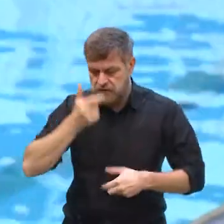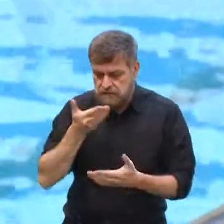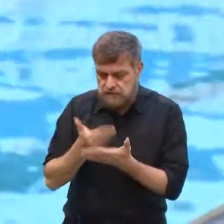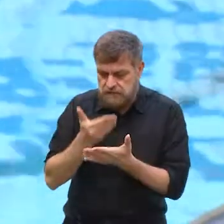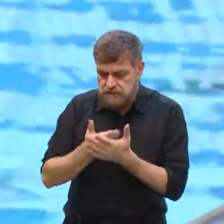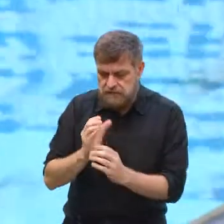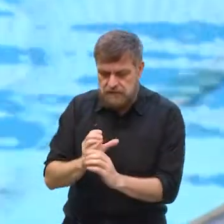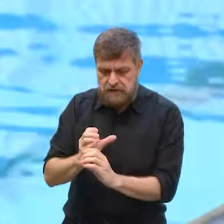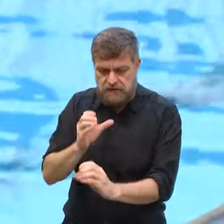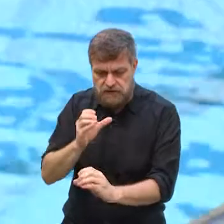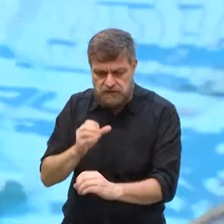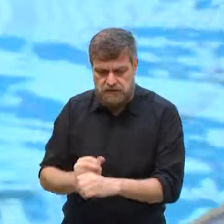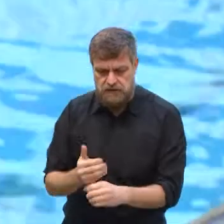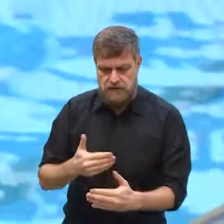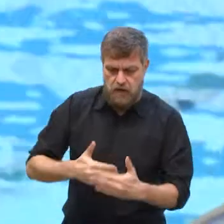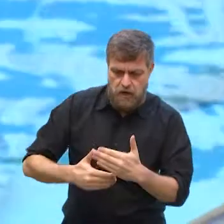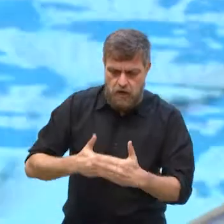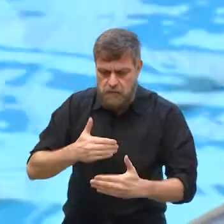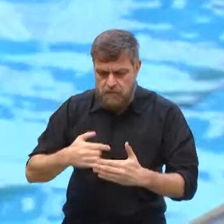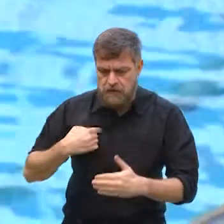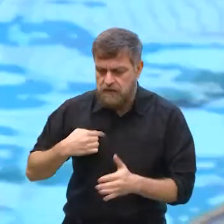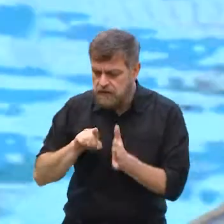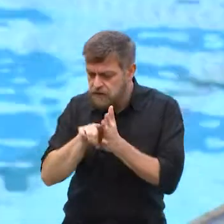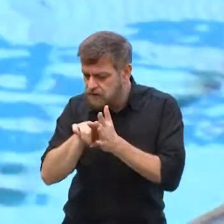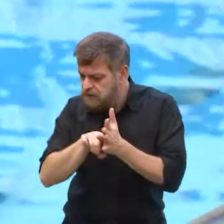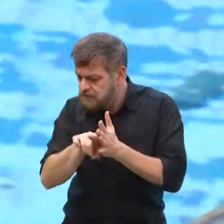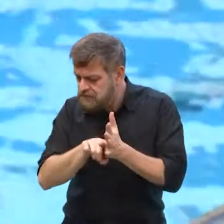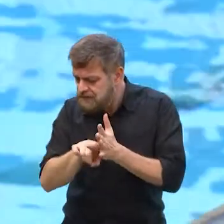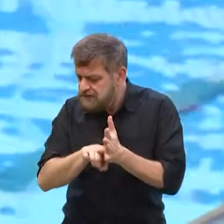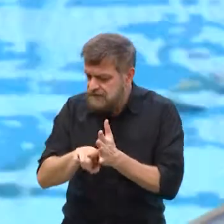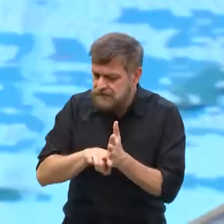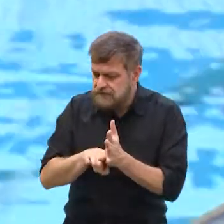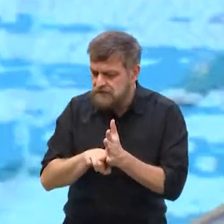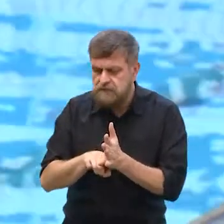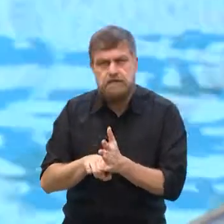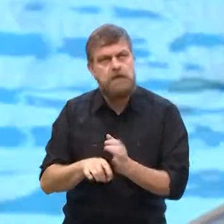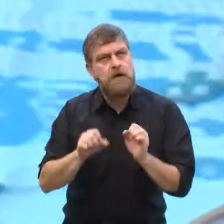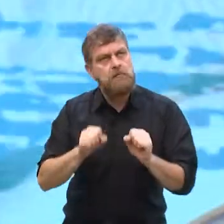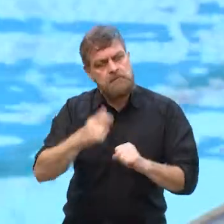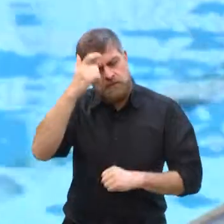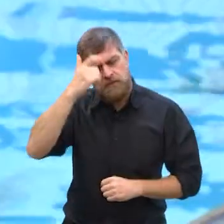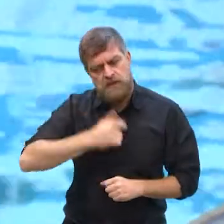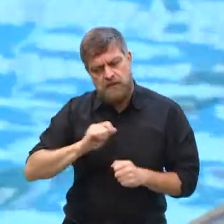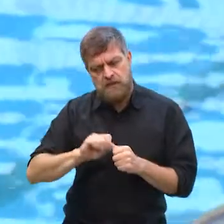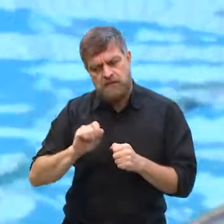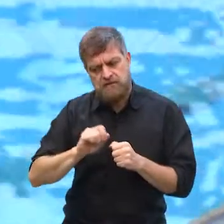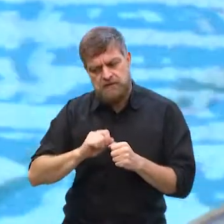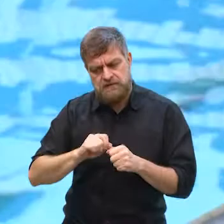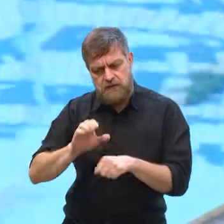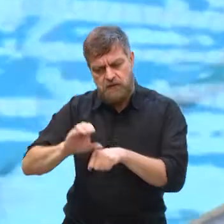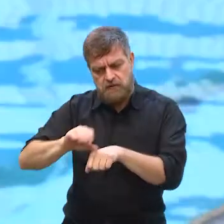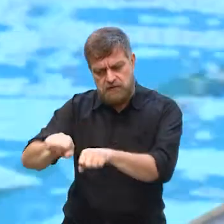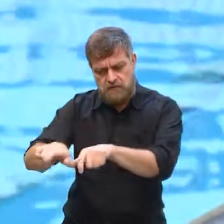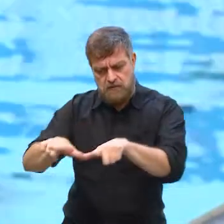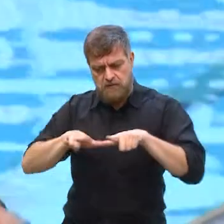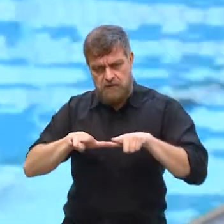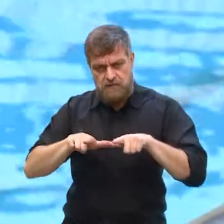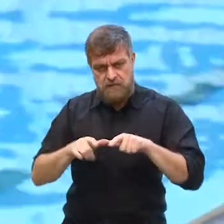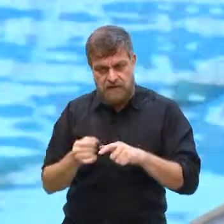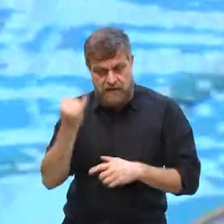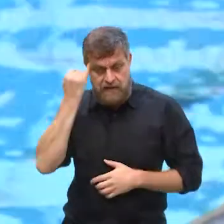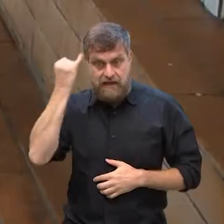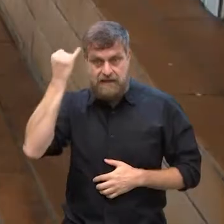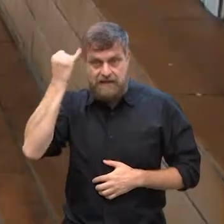engenharia, e aí fui pesquisando, conheci um pouco da engenharia mecatrônica, falei, de repente faço uma engenharia mecatrônica, desenvolvo uma prótese